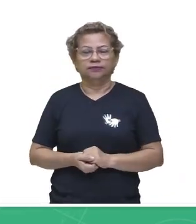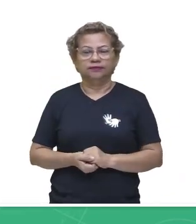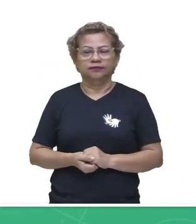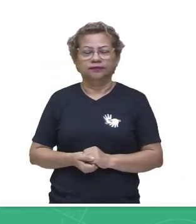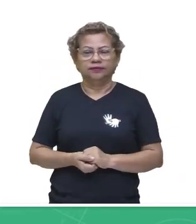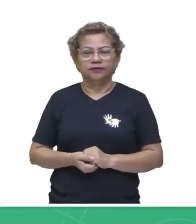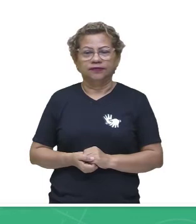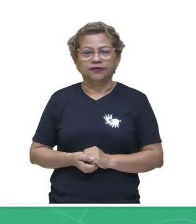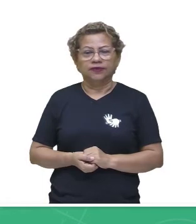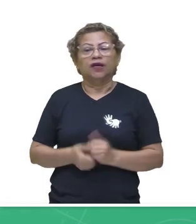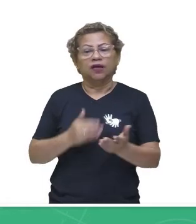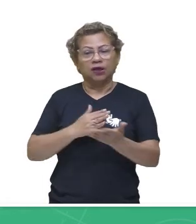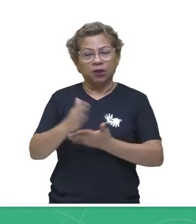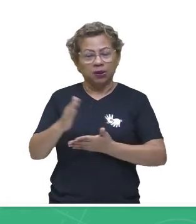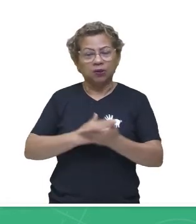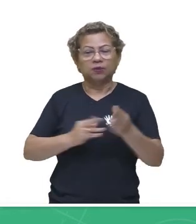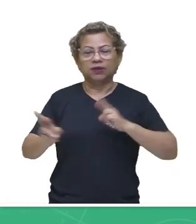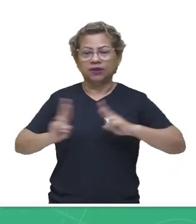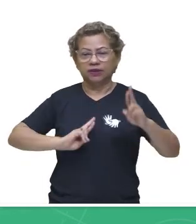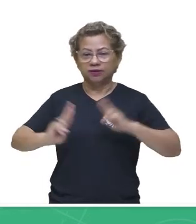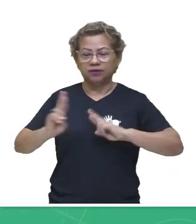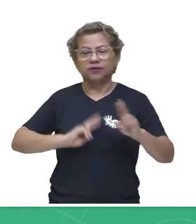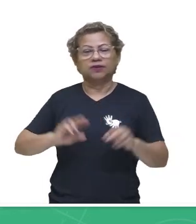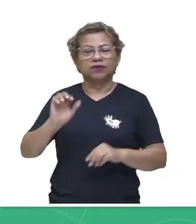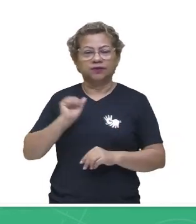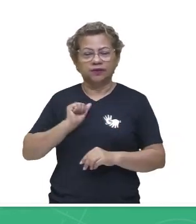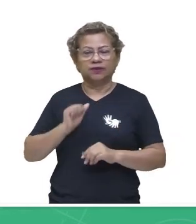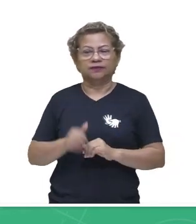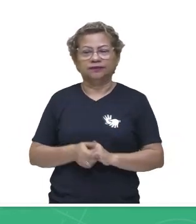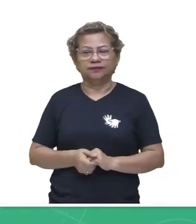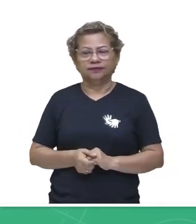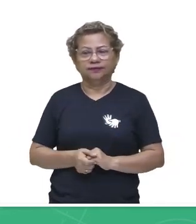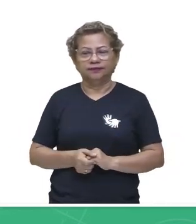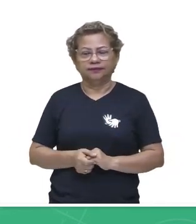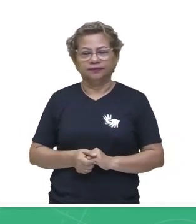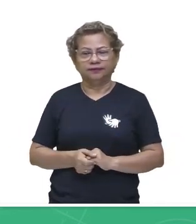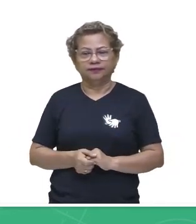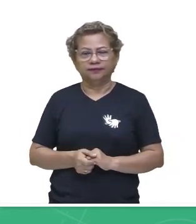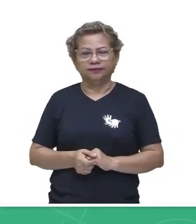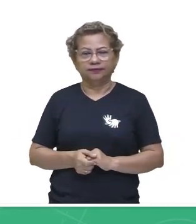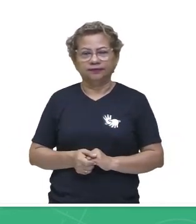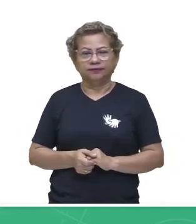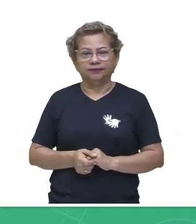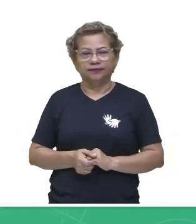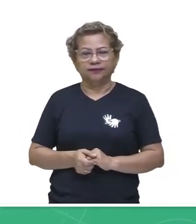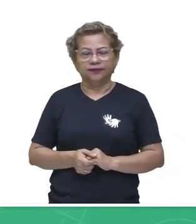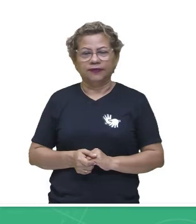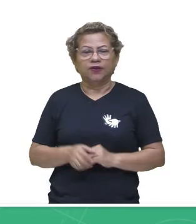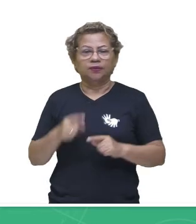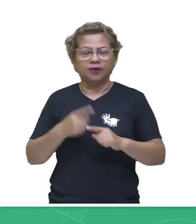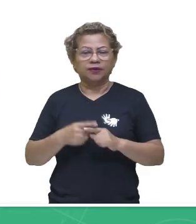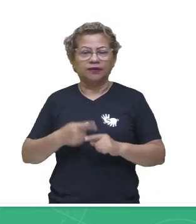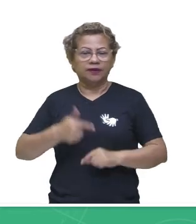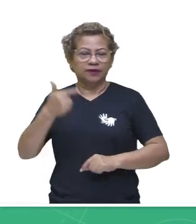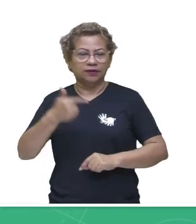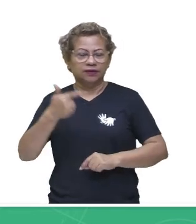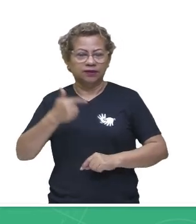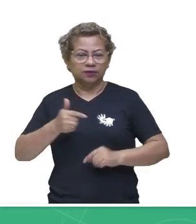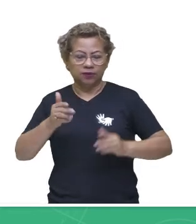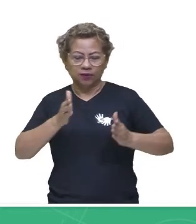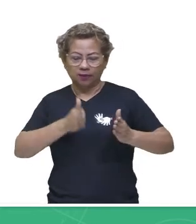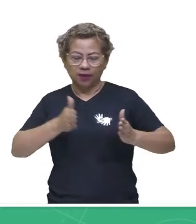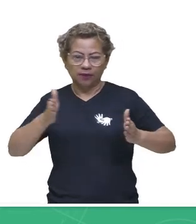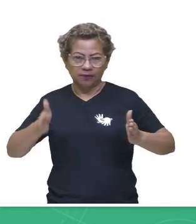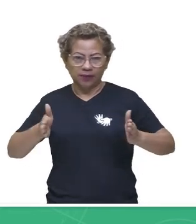Maria Gabriela apareceu, trouxe a letra B. Então, o que nós temos aí? Essa segunda fase vai trazer uma nova dinâmica.